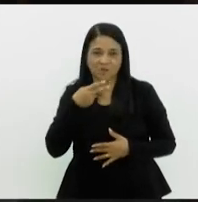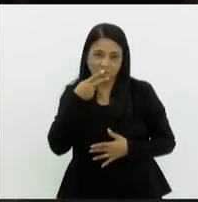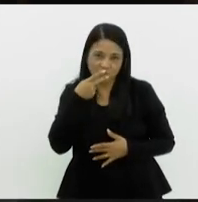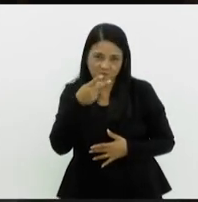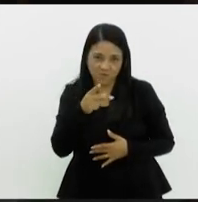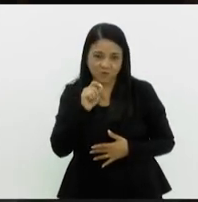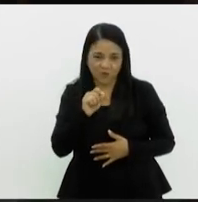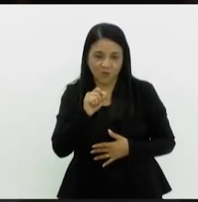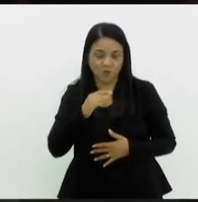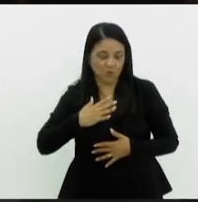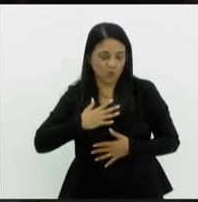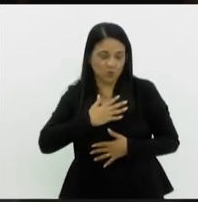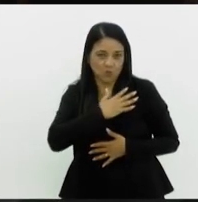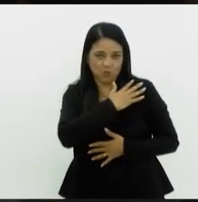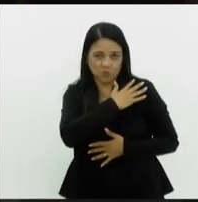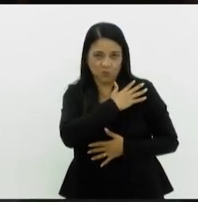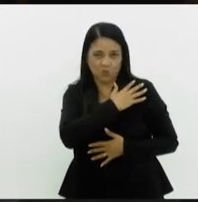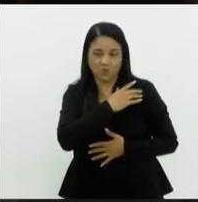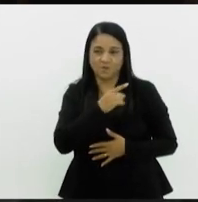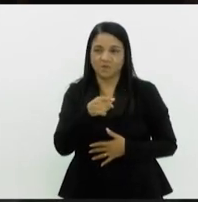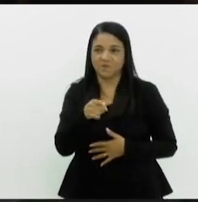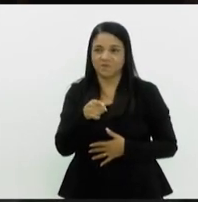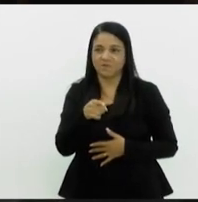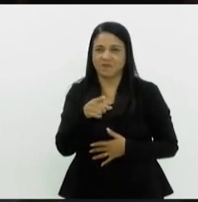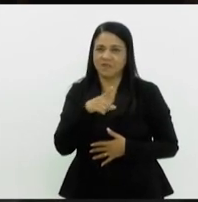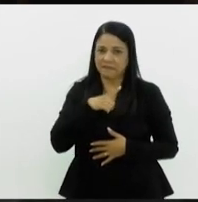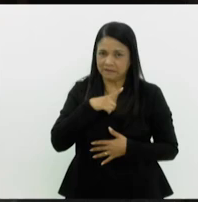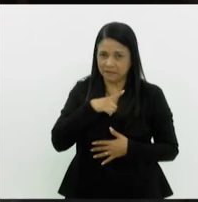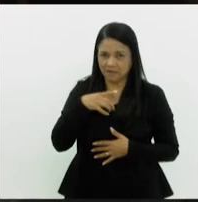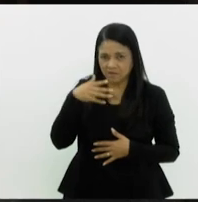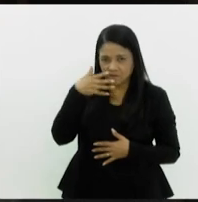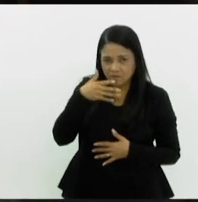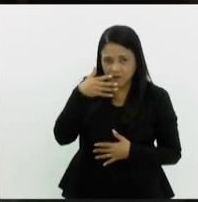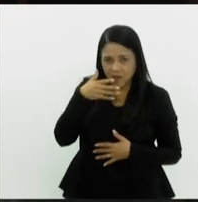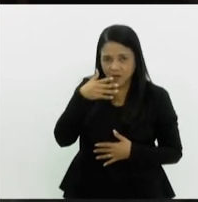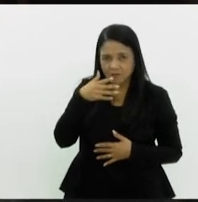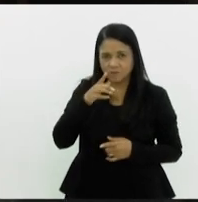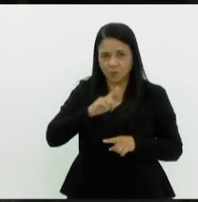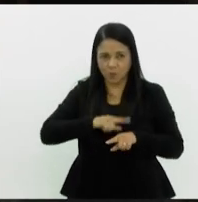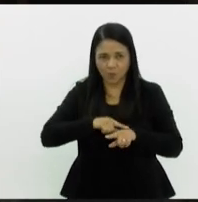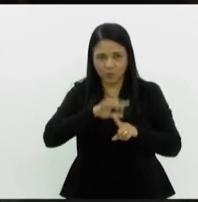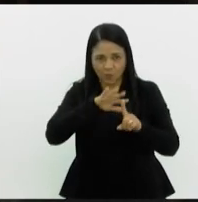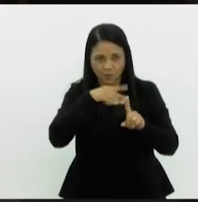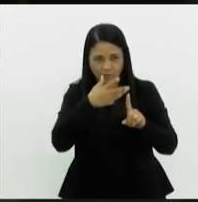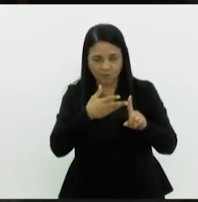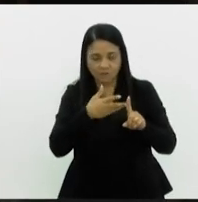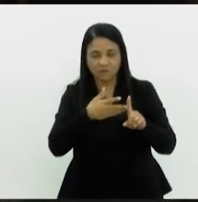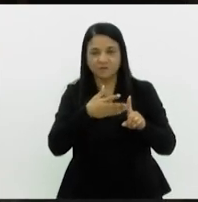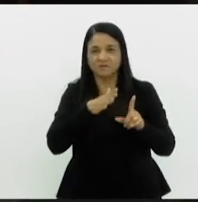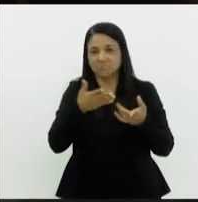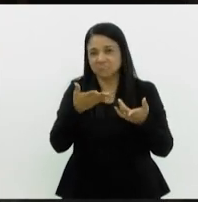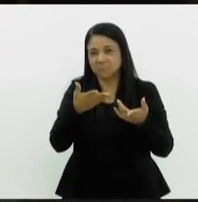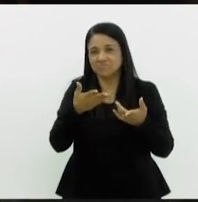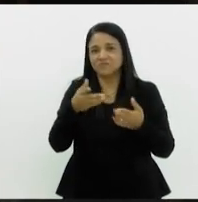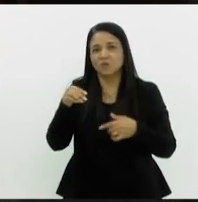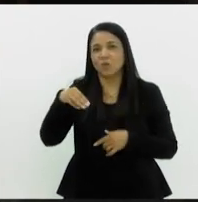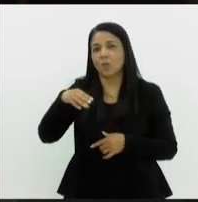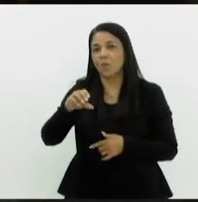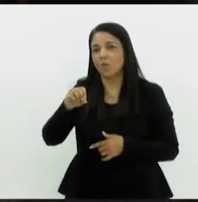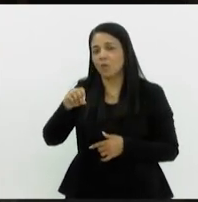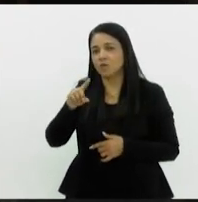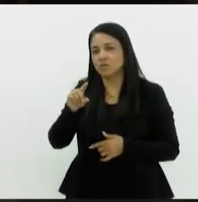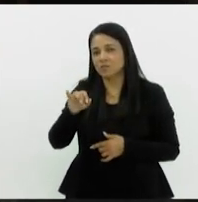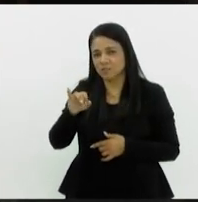do comandante aqui, não sei se a gente vai ter uma fala na hora da homenagem, mas o Mouzinho é uma